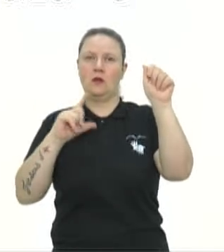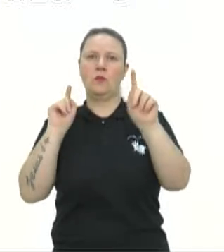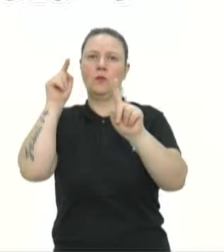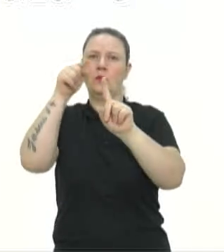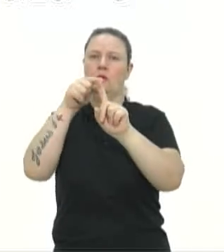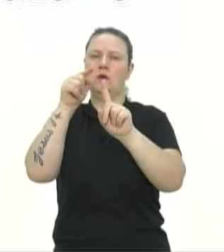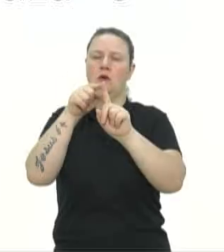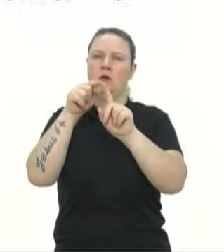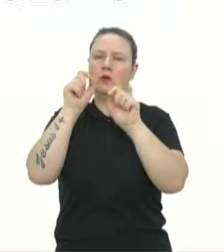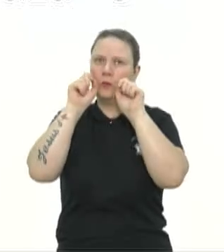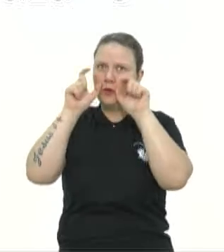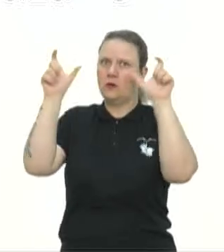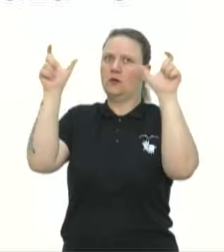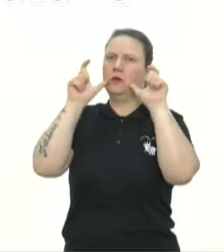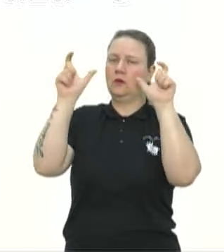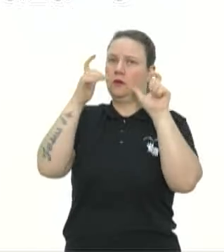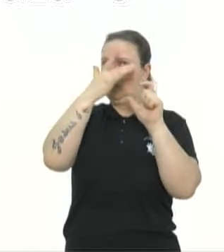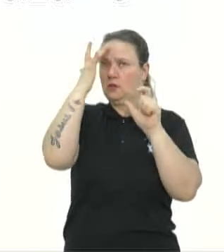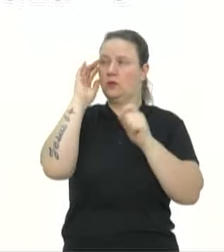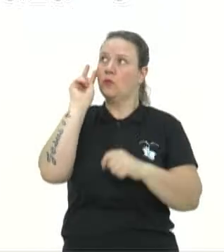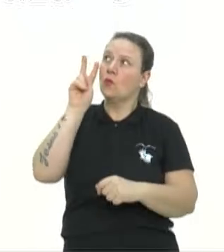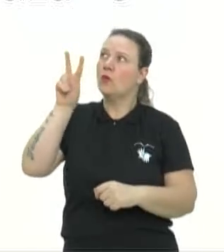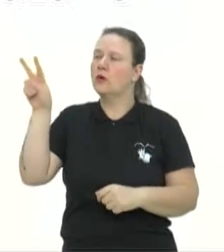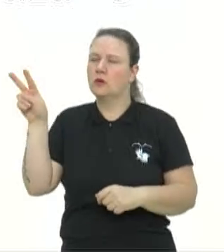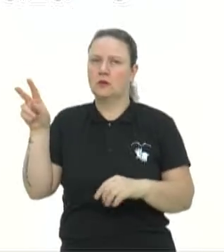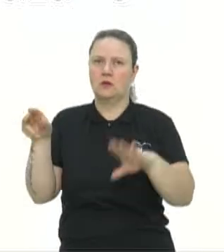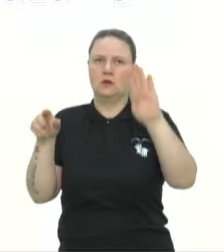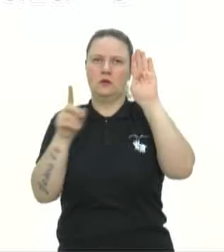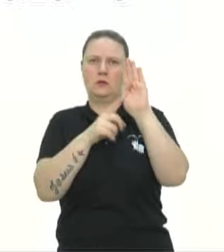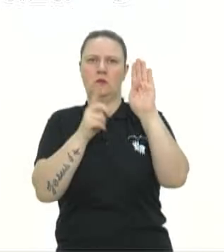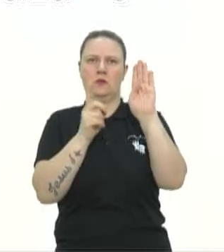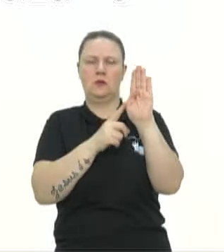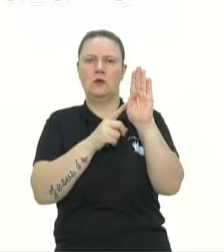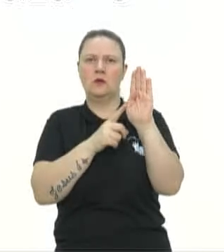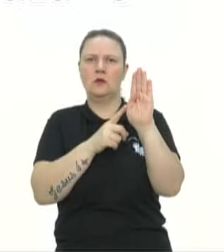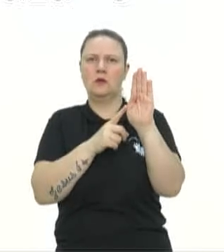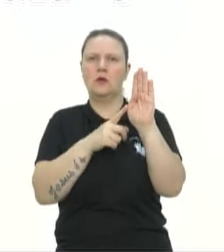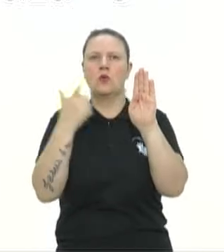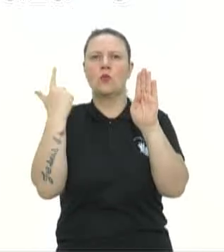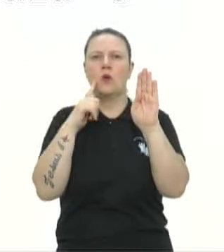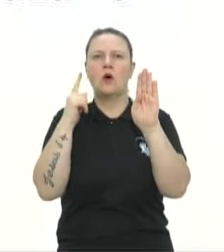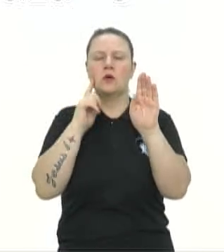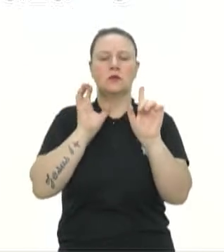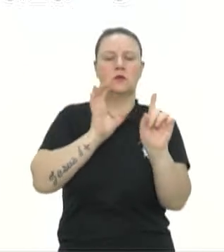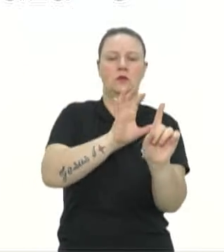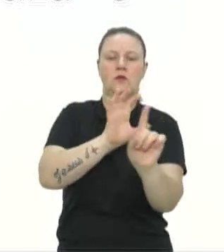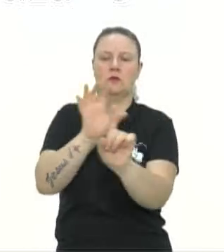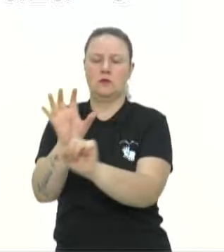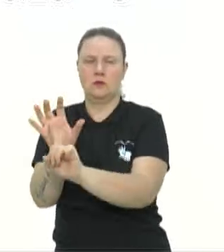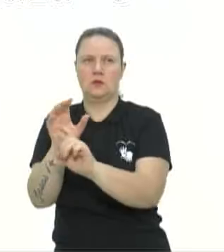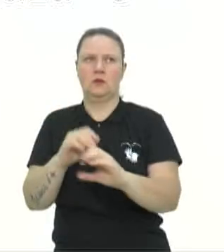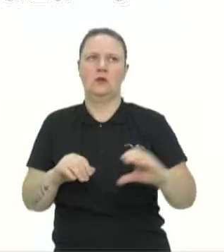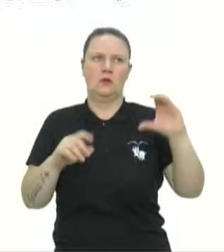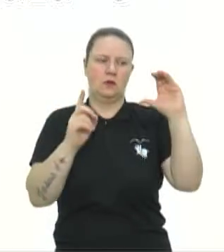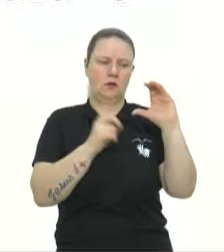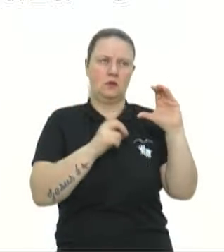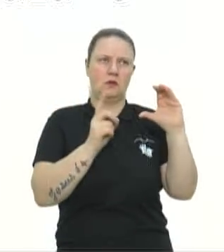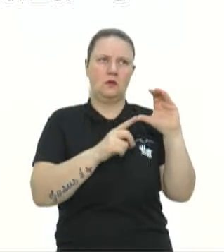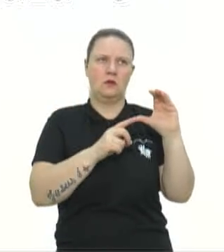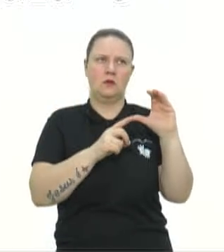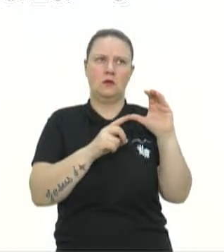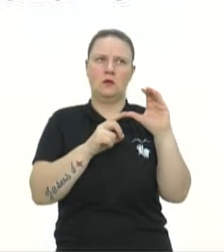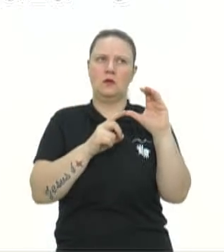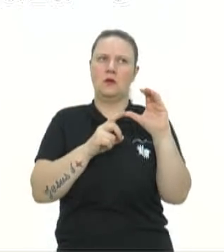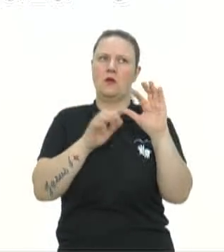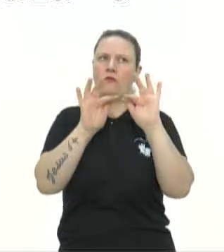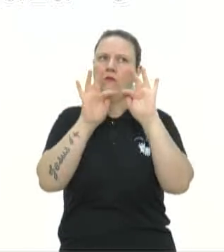finalidade prender a atenção do leitor. Letra B, são breves e conseguem persuadir o sujeito. Letra C, frase,